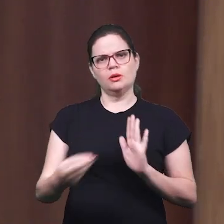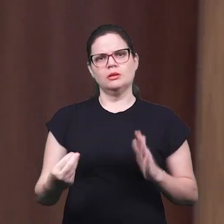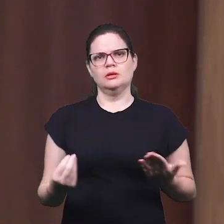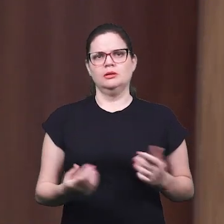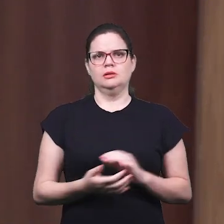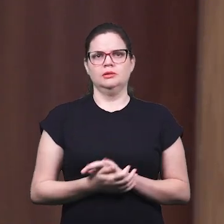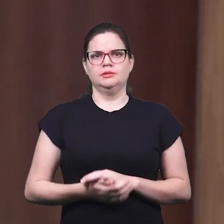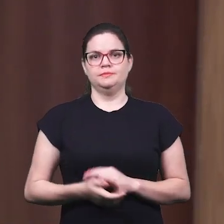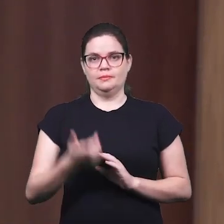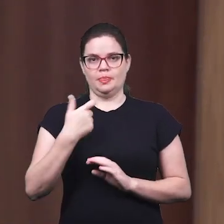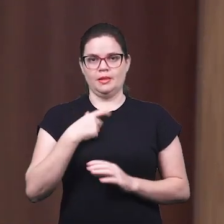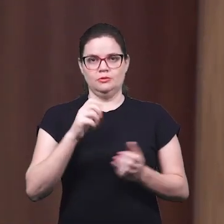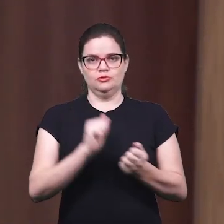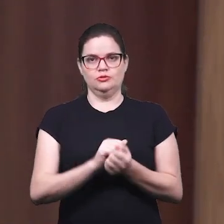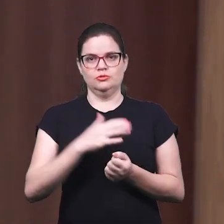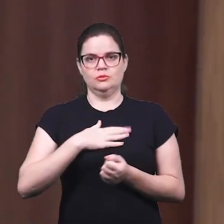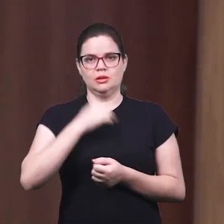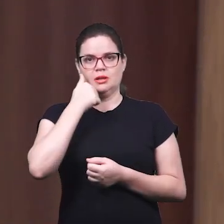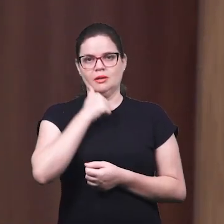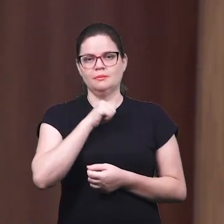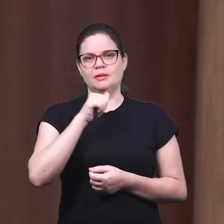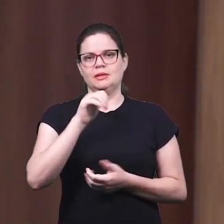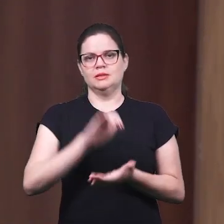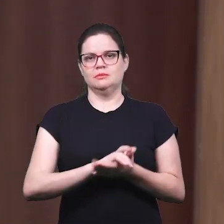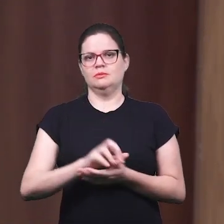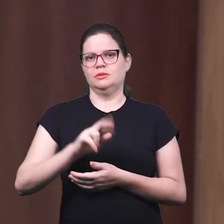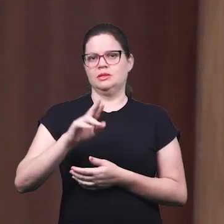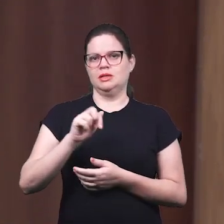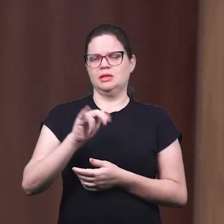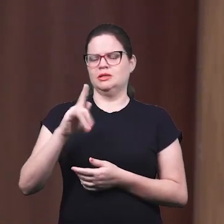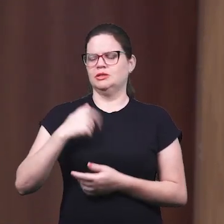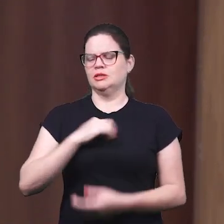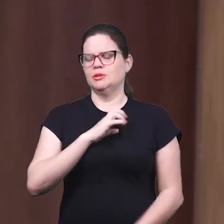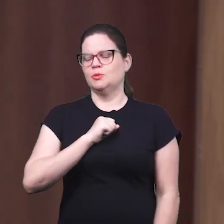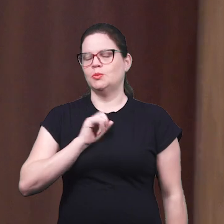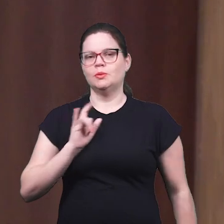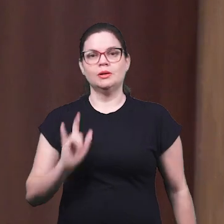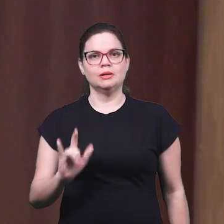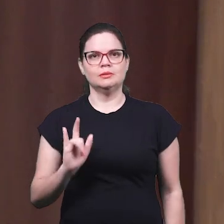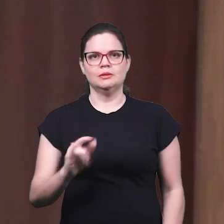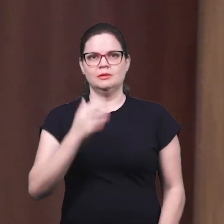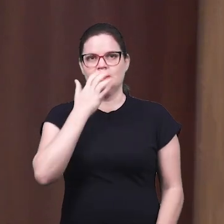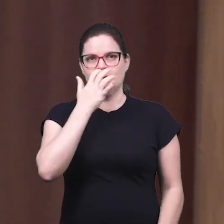E eu, minha mulher Regina, que eu adoro, continuo amando muito, muito.